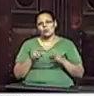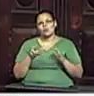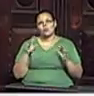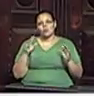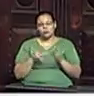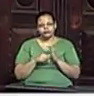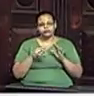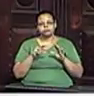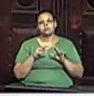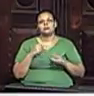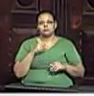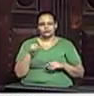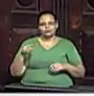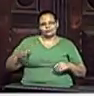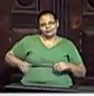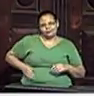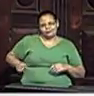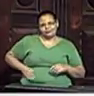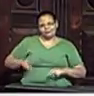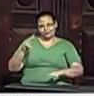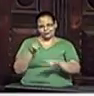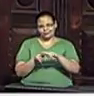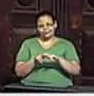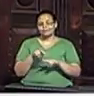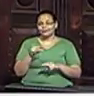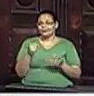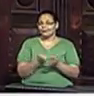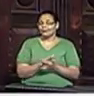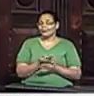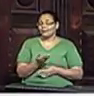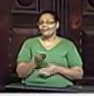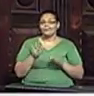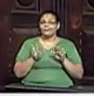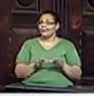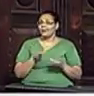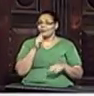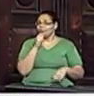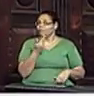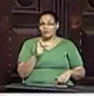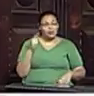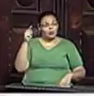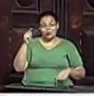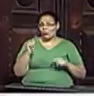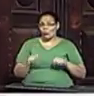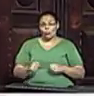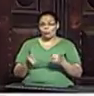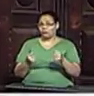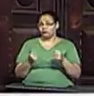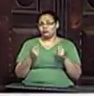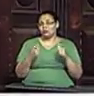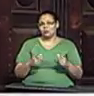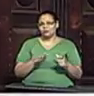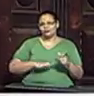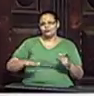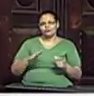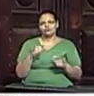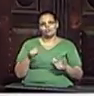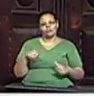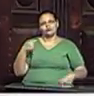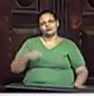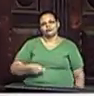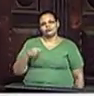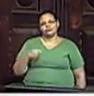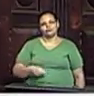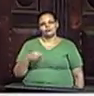e também dos bandidos que estavam cometendo esse crime. Mas não existe controle nessas regiões e nós